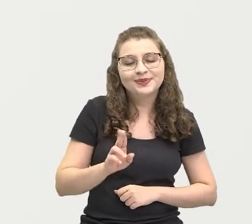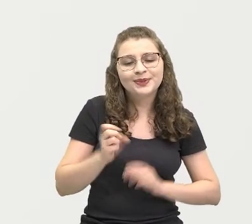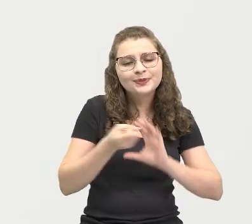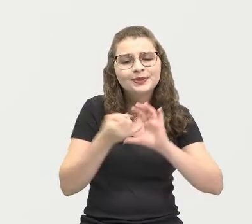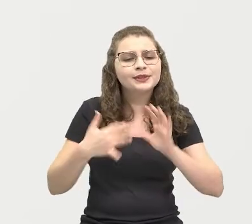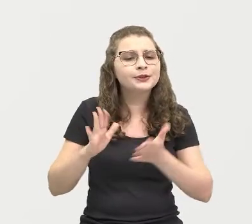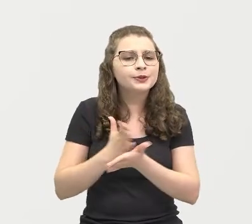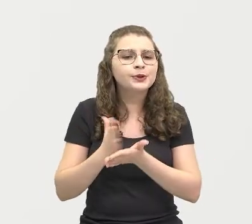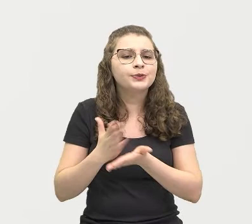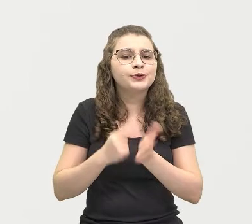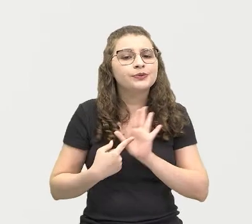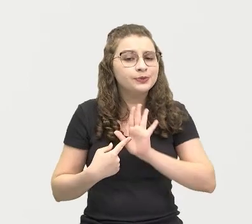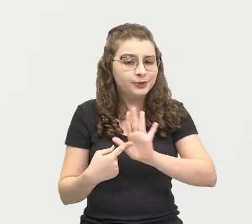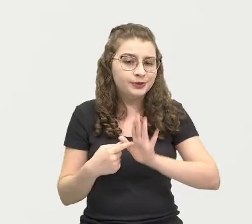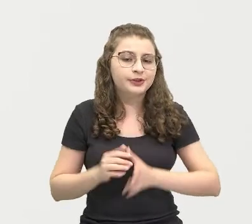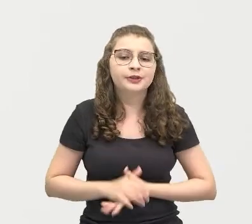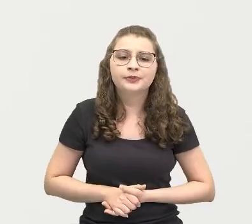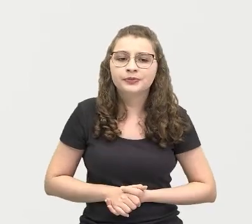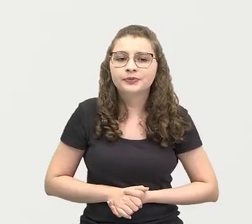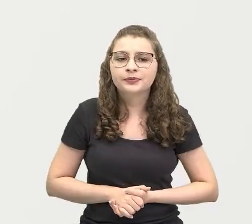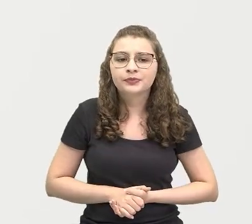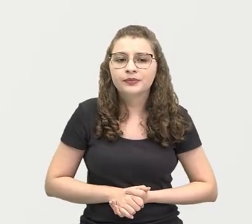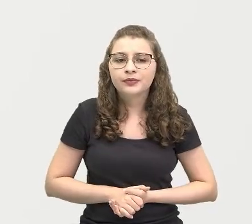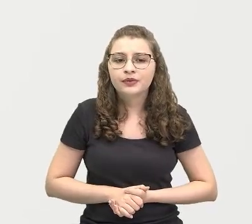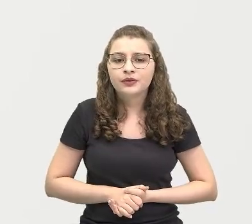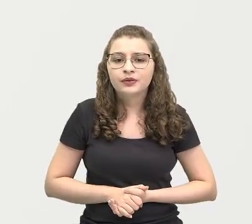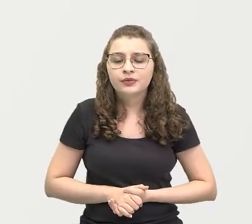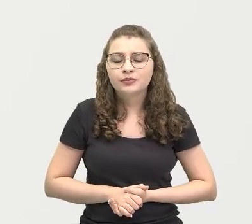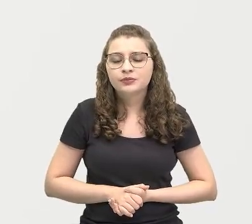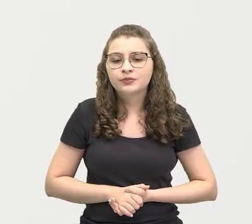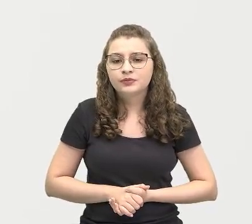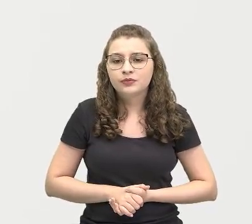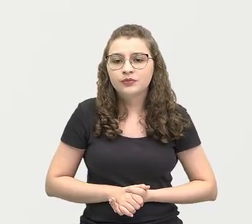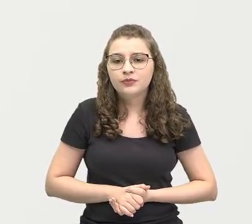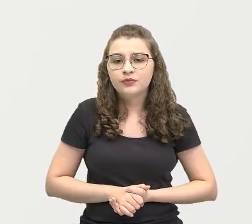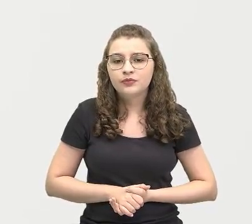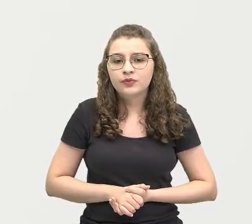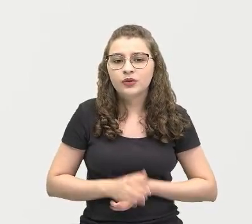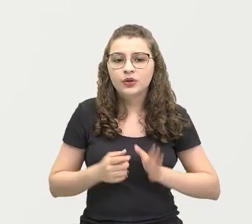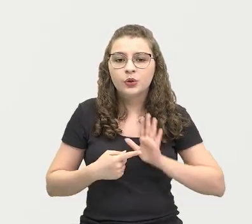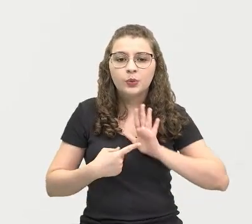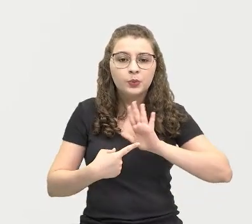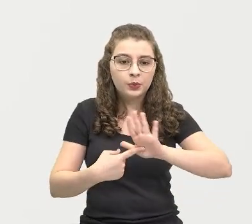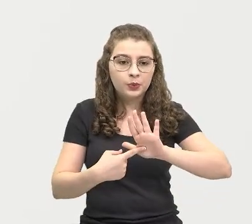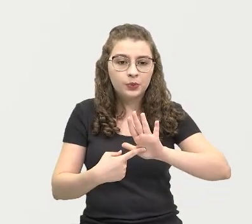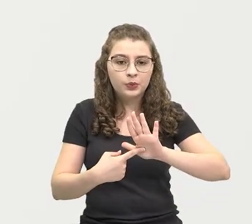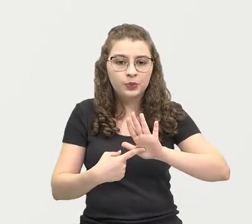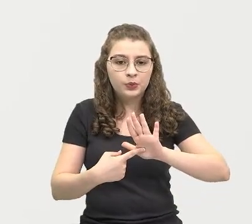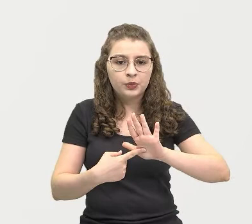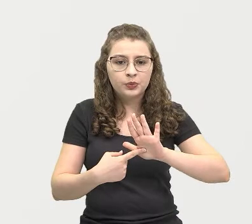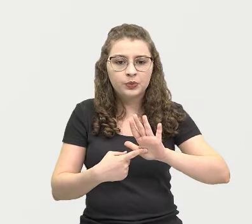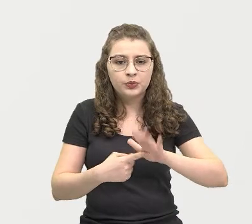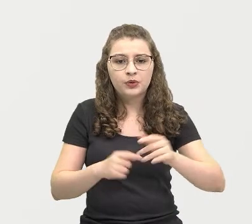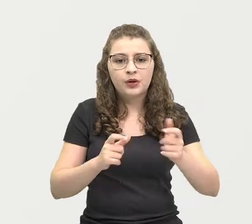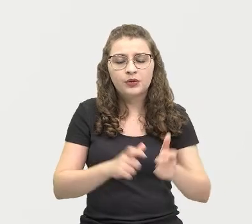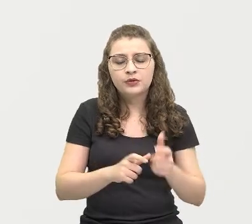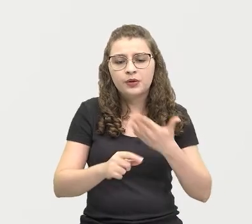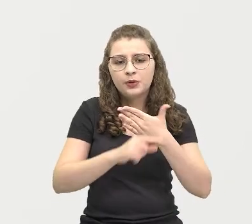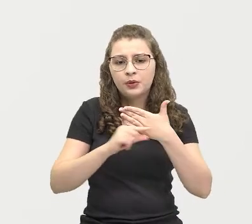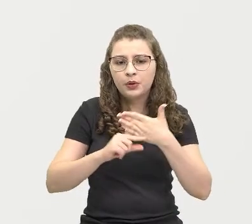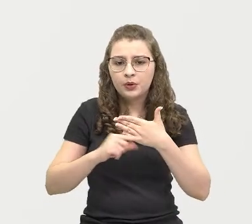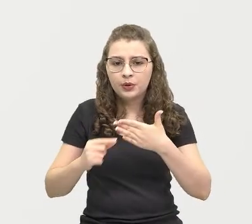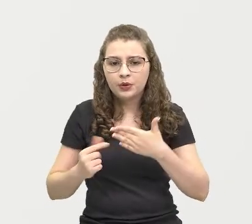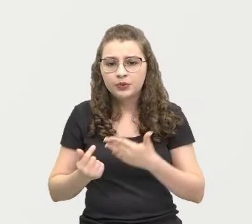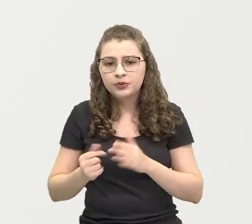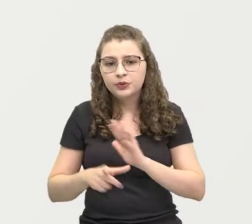características que vamos apresentar aqui para você. Olha só, ele vai trazer ali escritores denominados pré-modernistas que vão anunciar